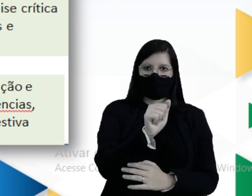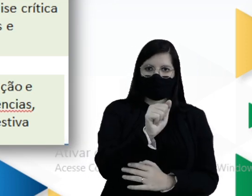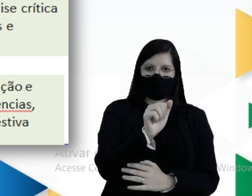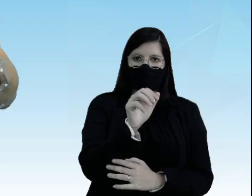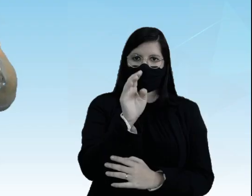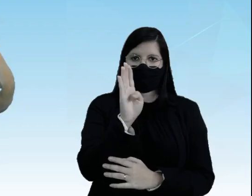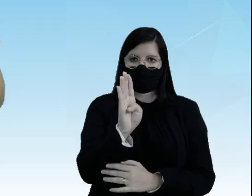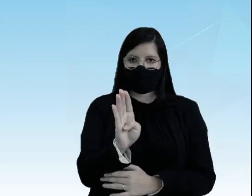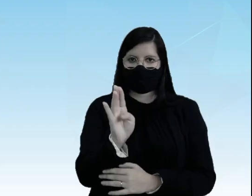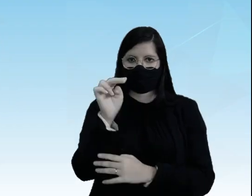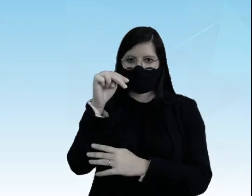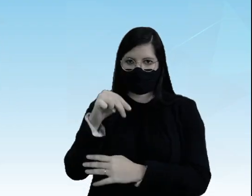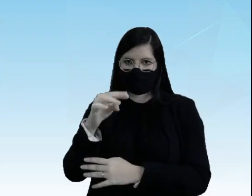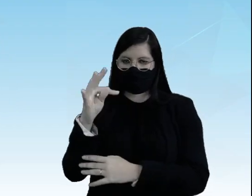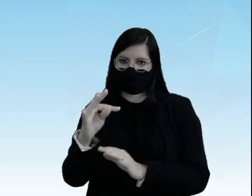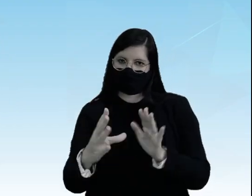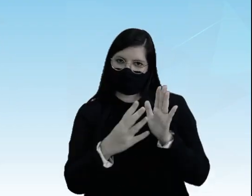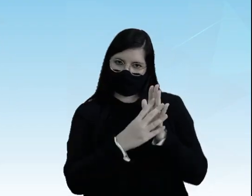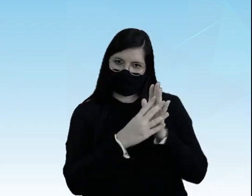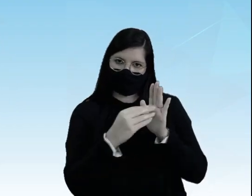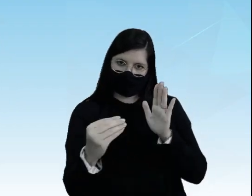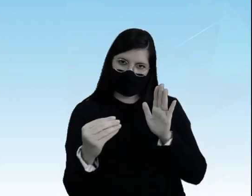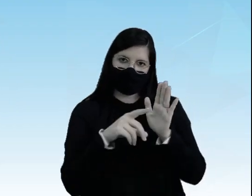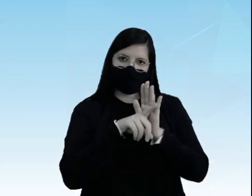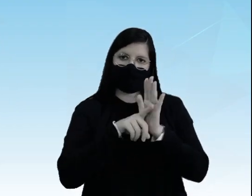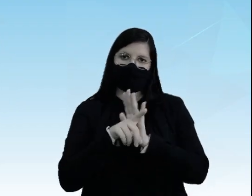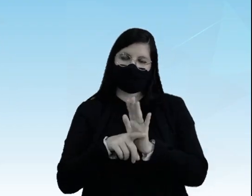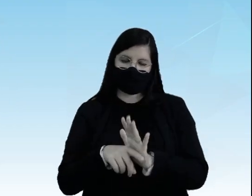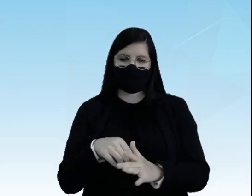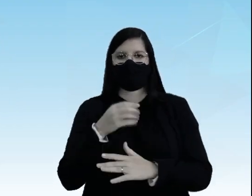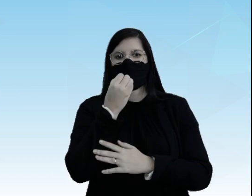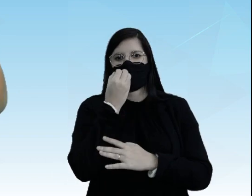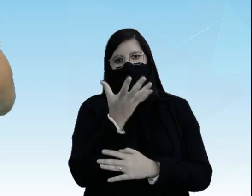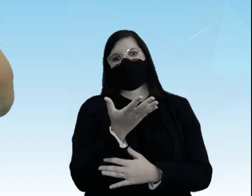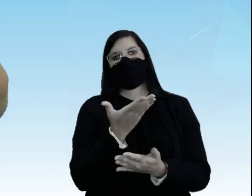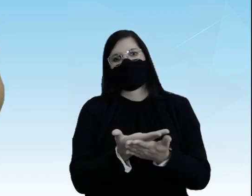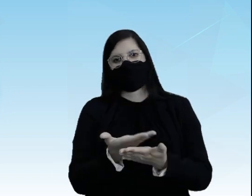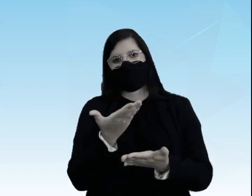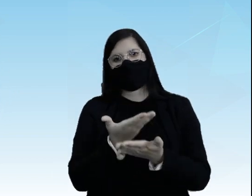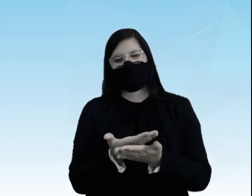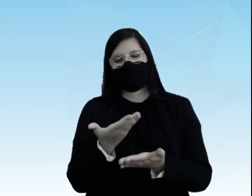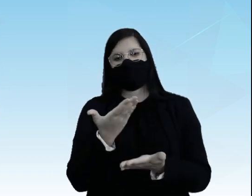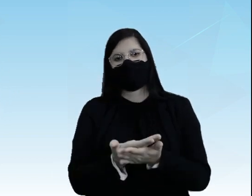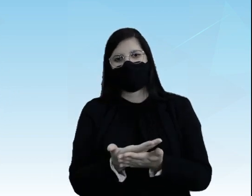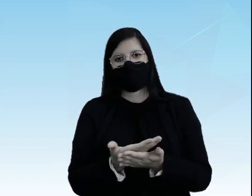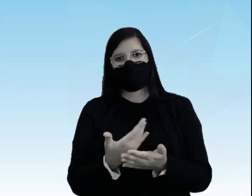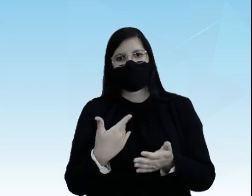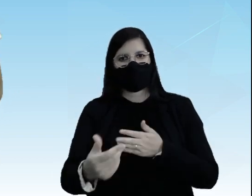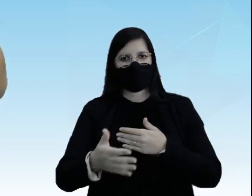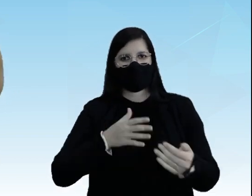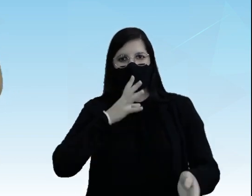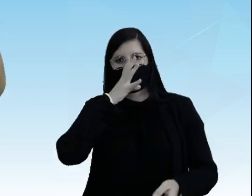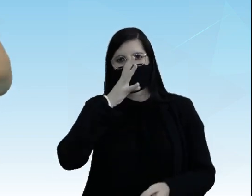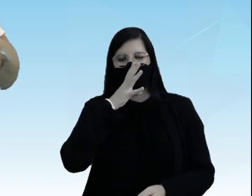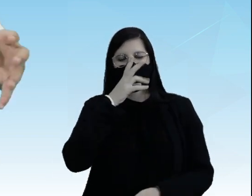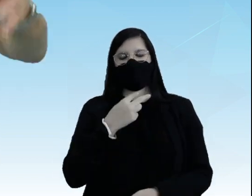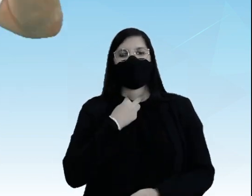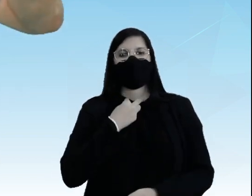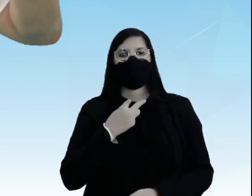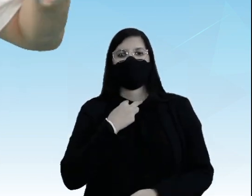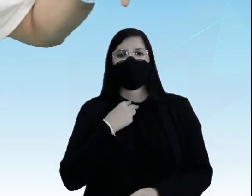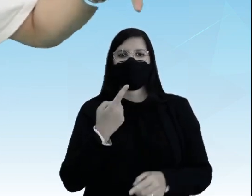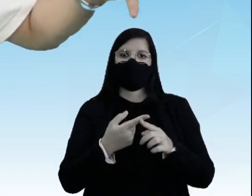as normas. Então é bom você pesquisar isso. Lembrar que não se pode fazer de qualquer jeito. Existem